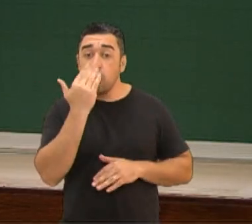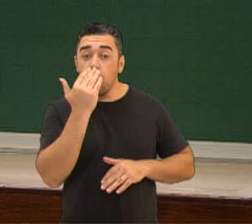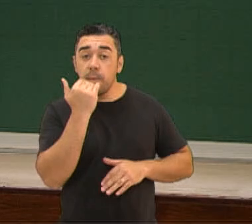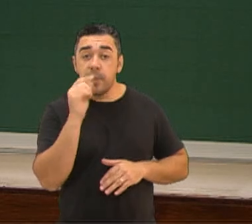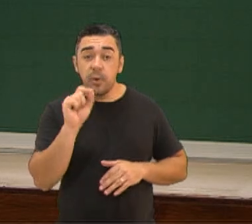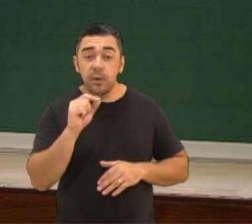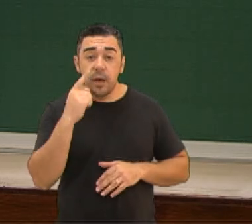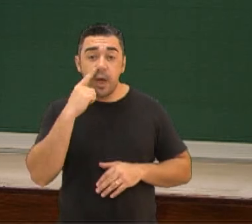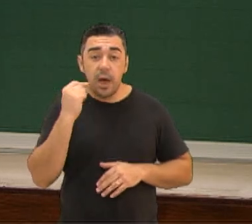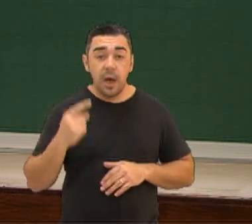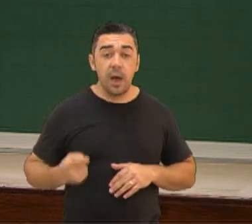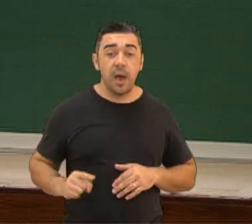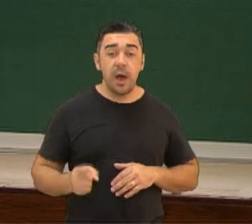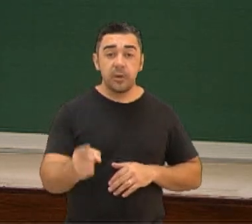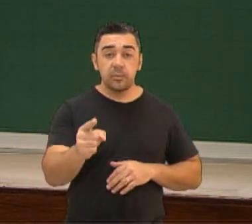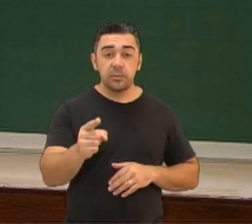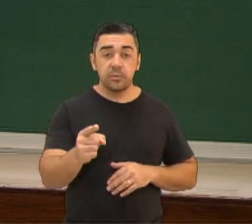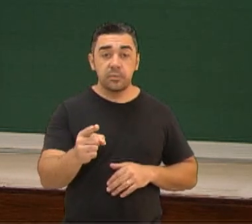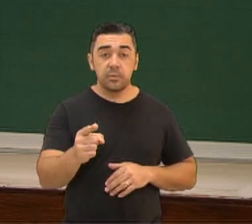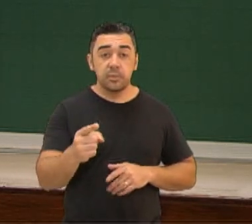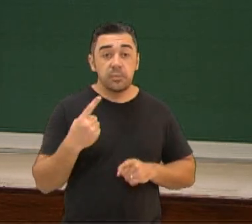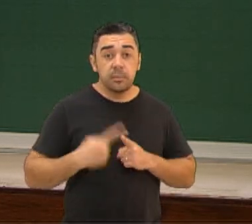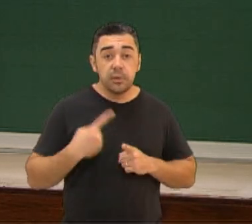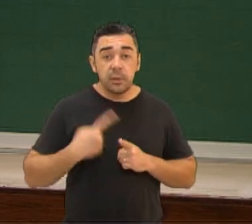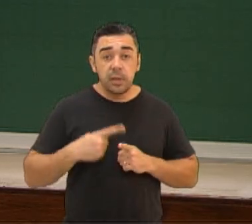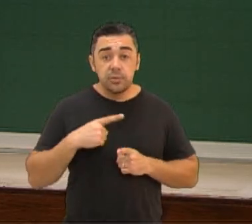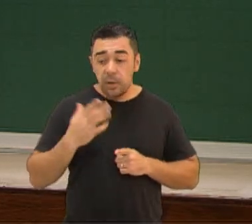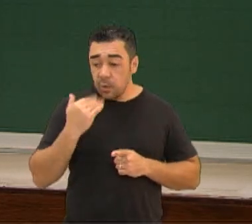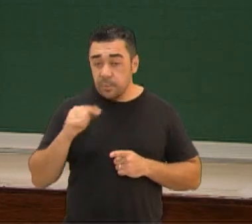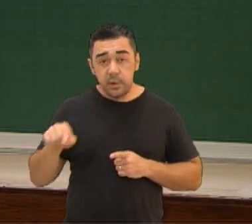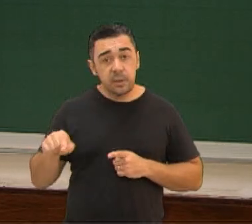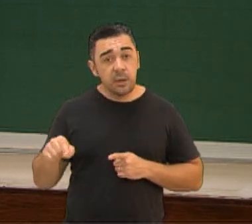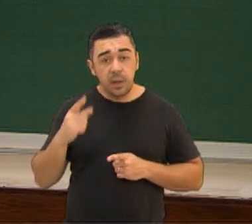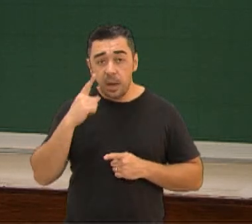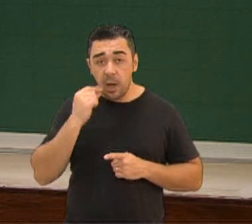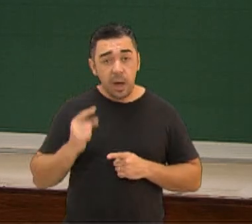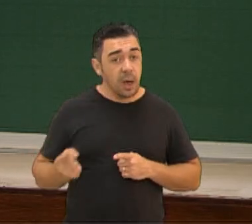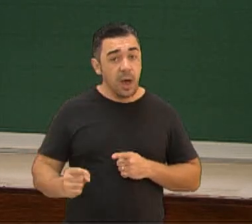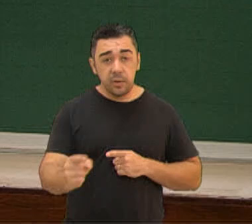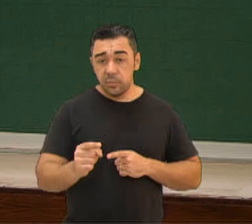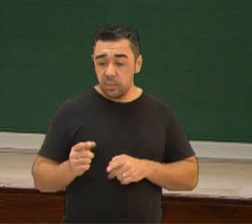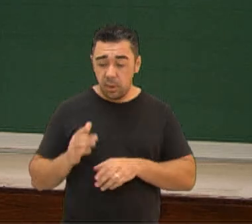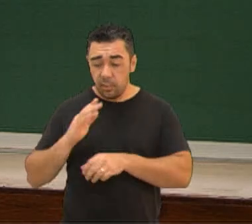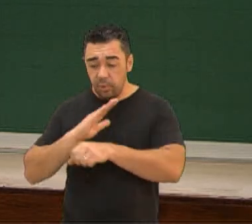que tinham na embarcação, porque era a única coisa que tinha para alimentar eles durante meses.